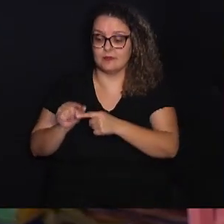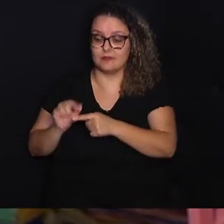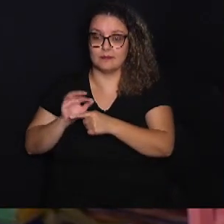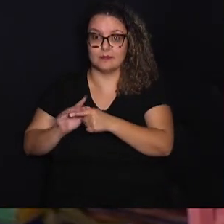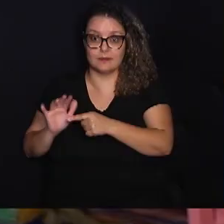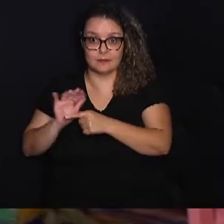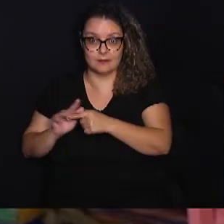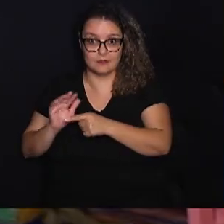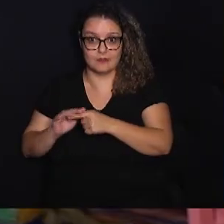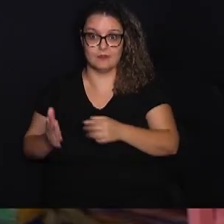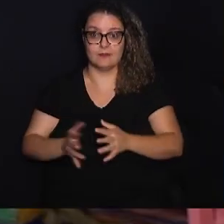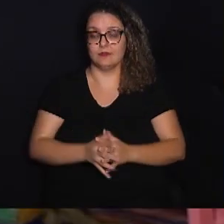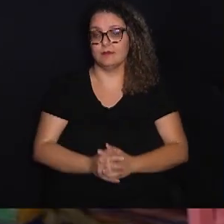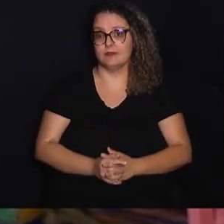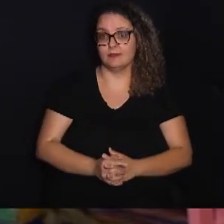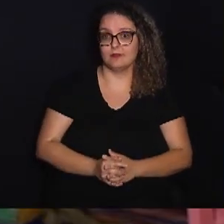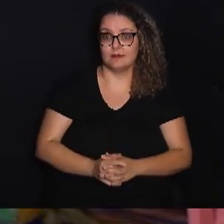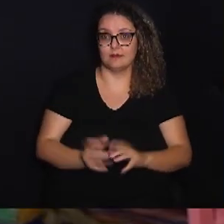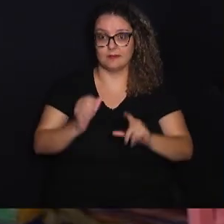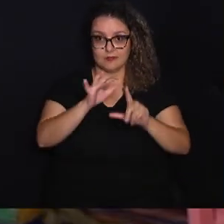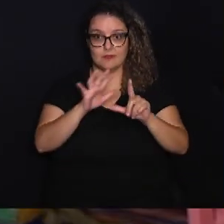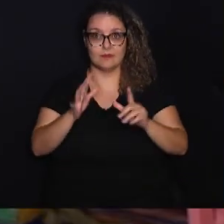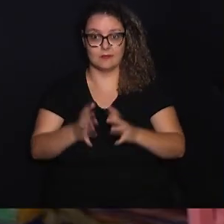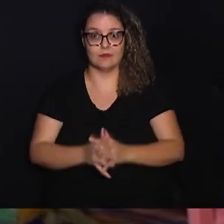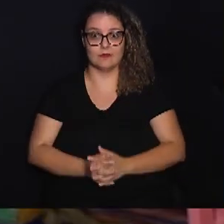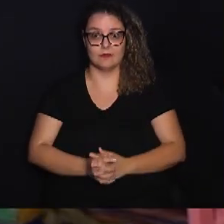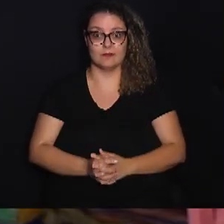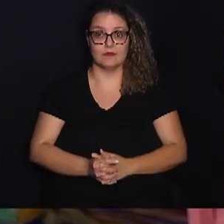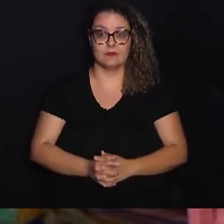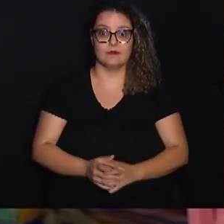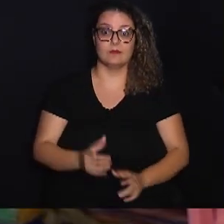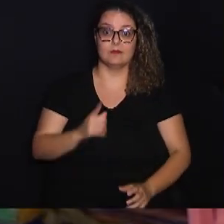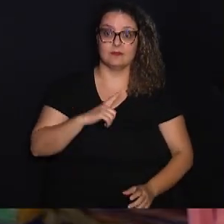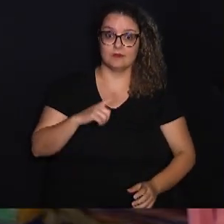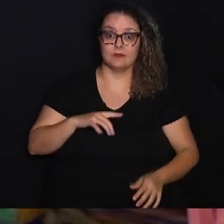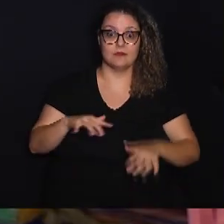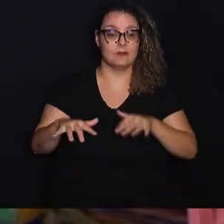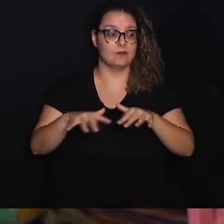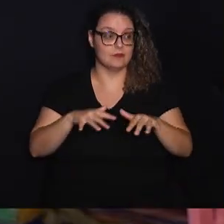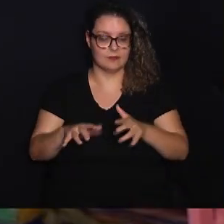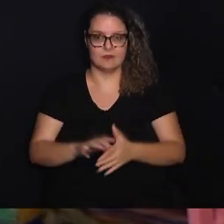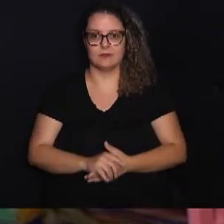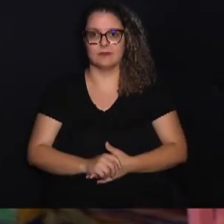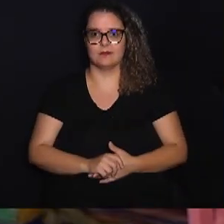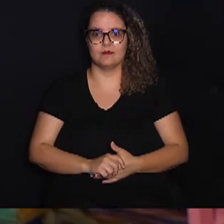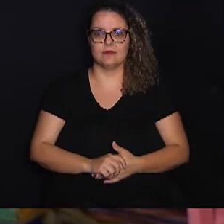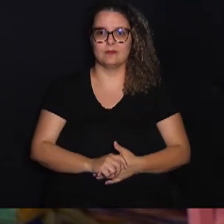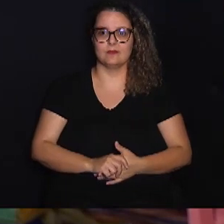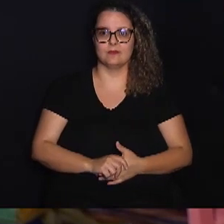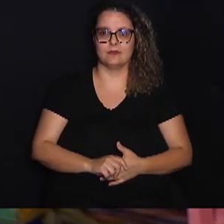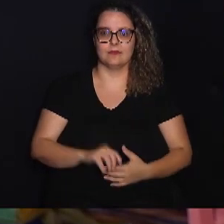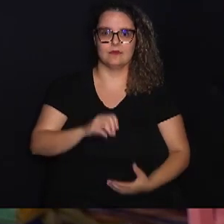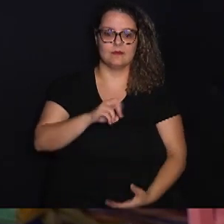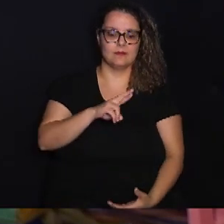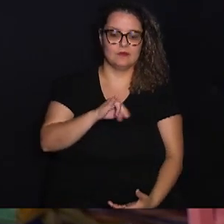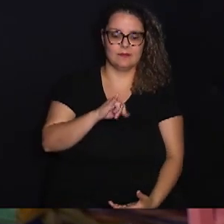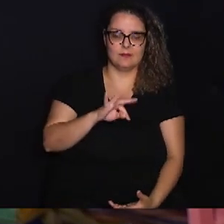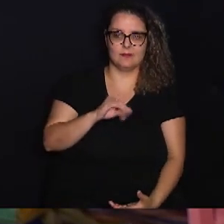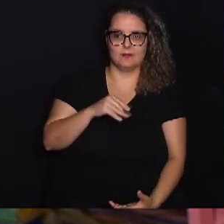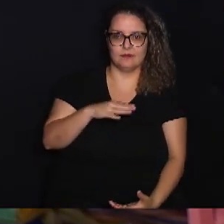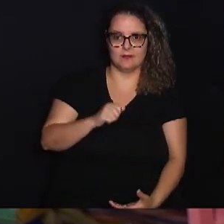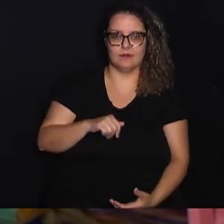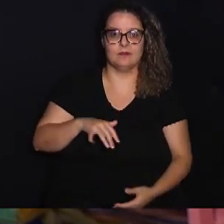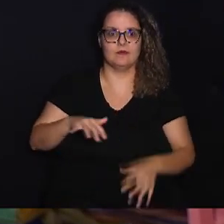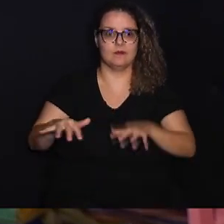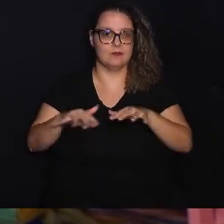só as imagens, né? Elas também tinham um movimento. Então, a euritmia, ela traz esse